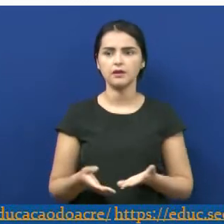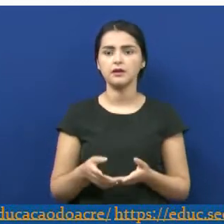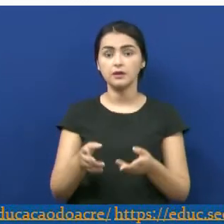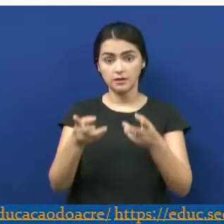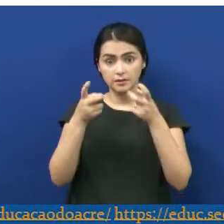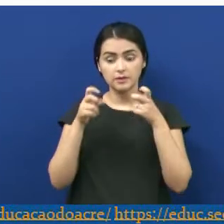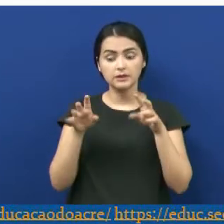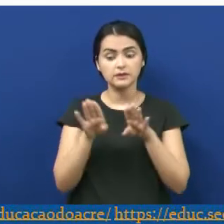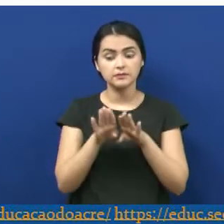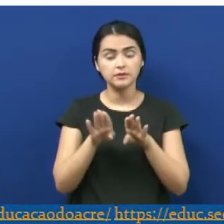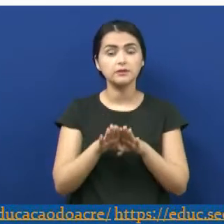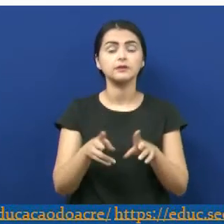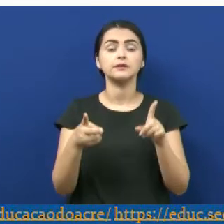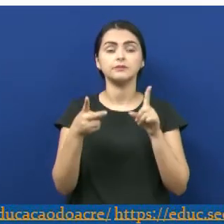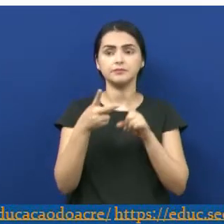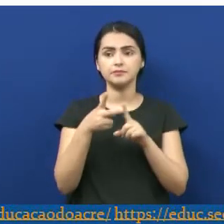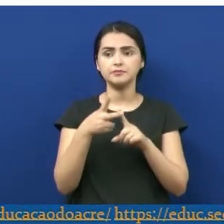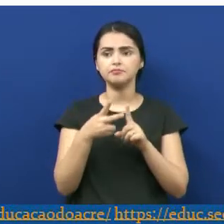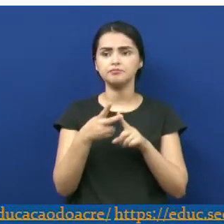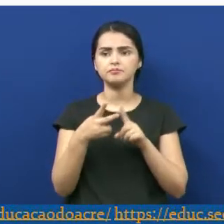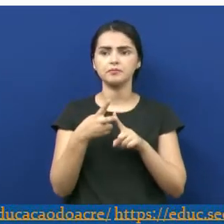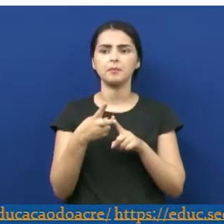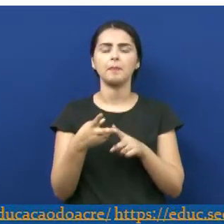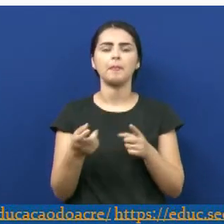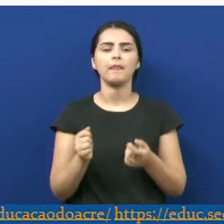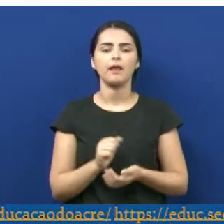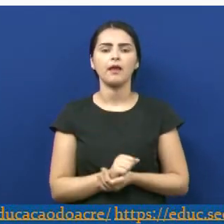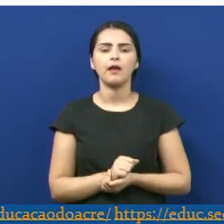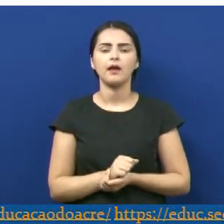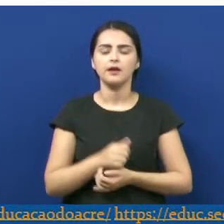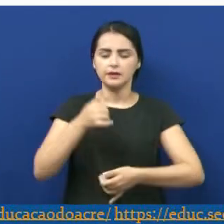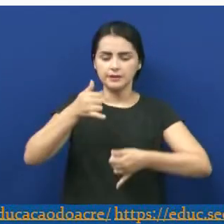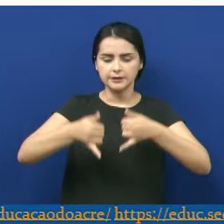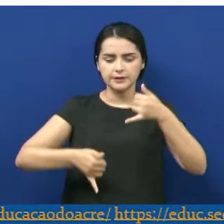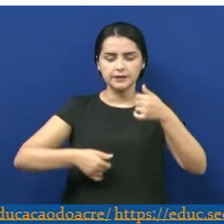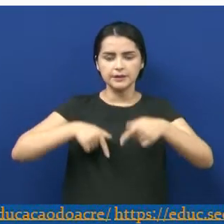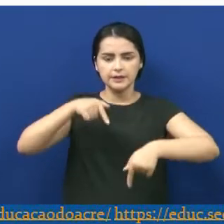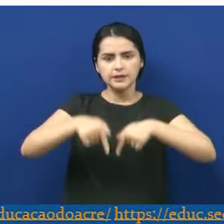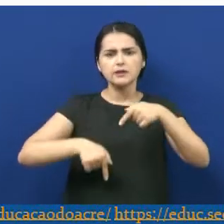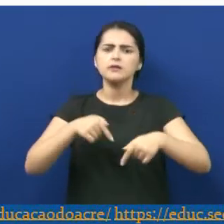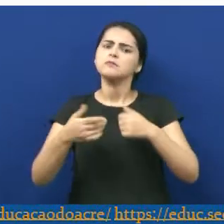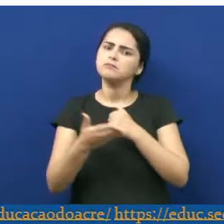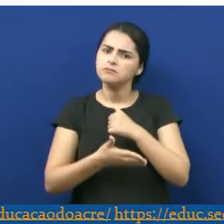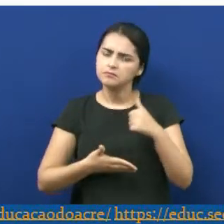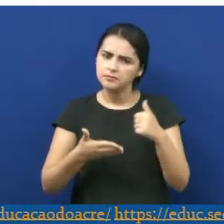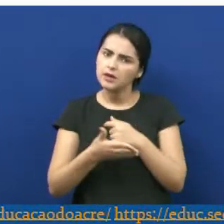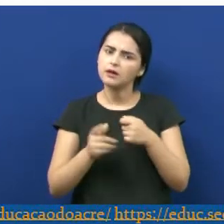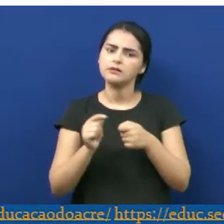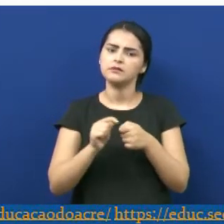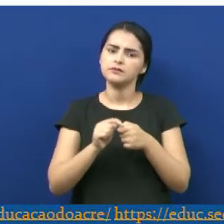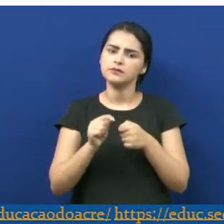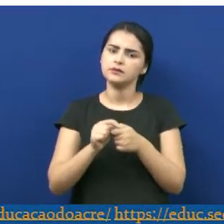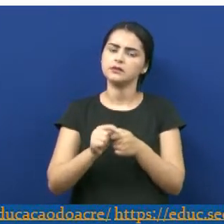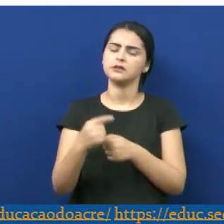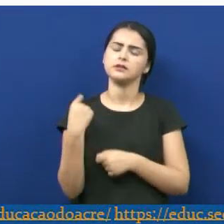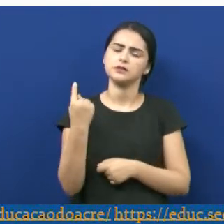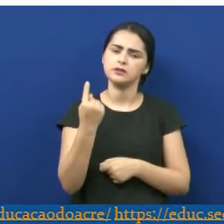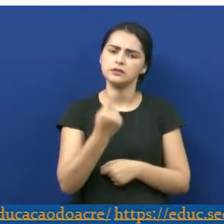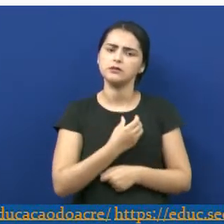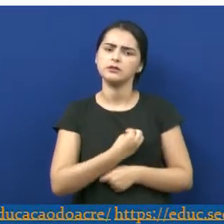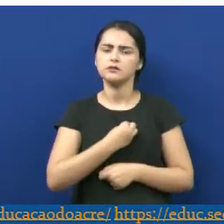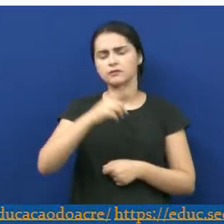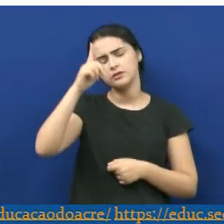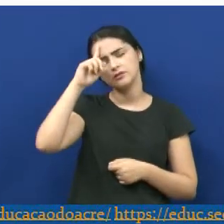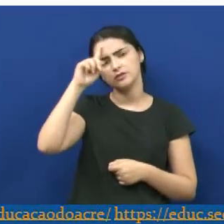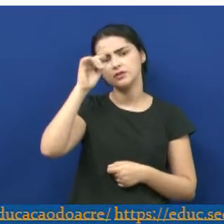Observe também, em segundo lugar, soluções aquosas de caráter químico básico e que fazem parte ali do nosso trato diário.